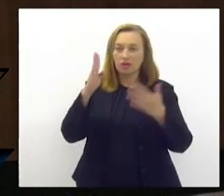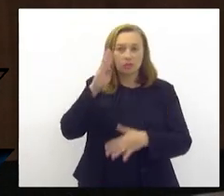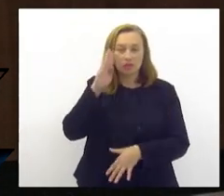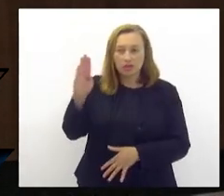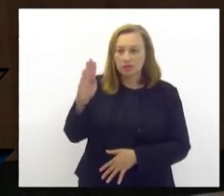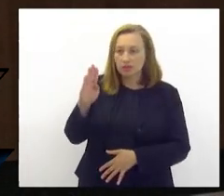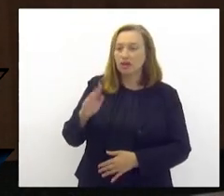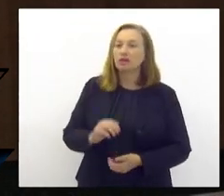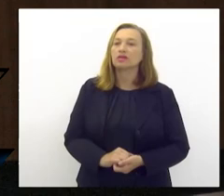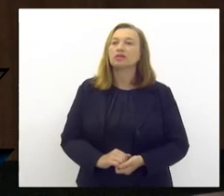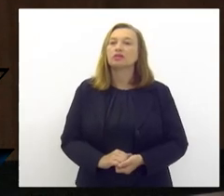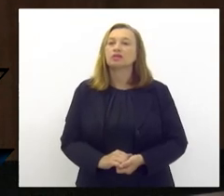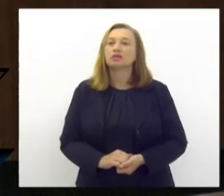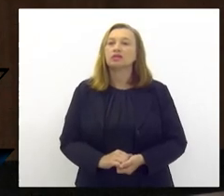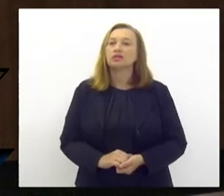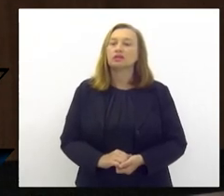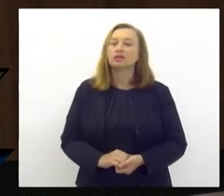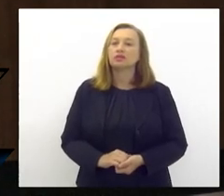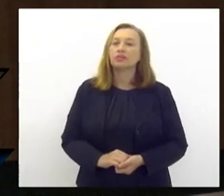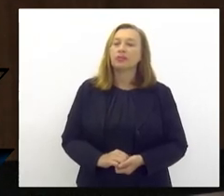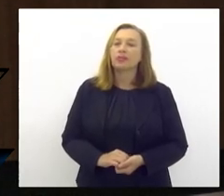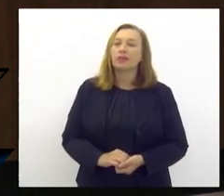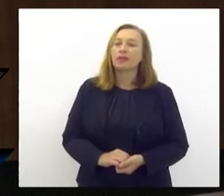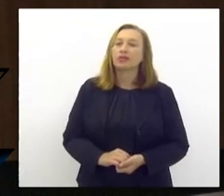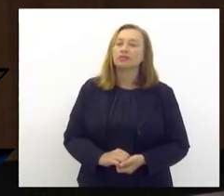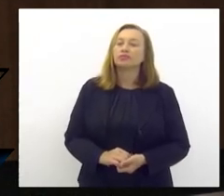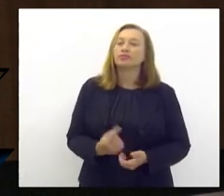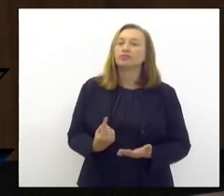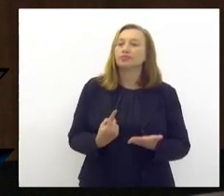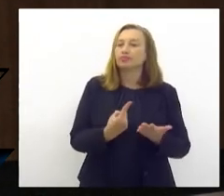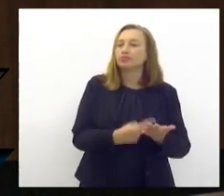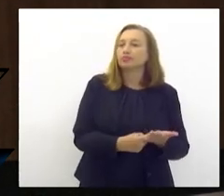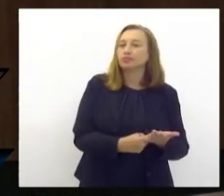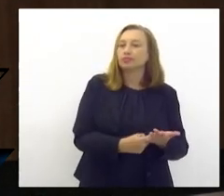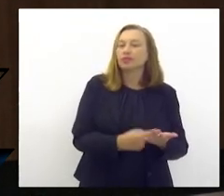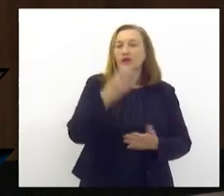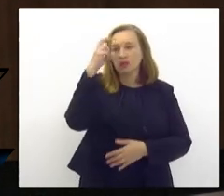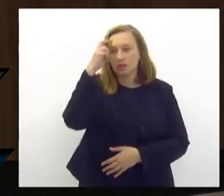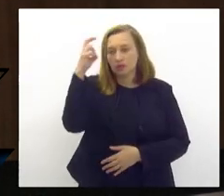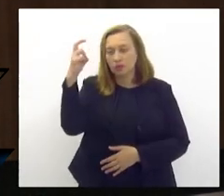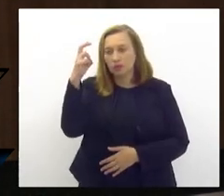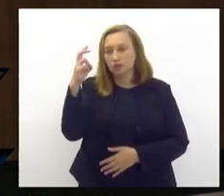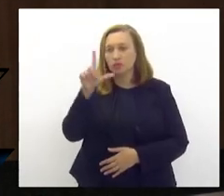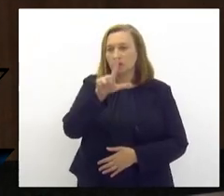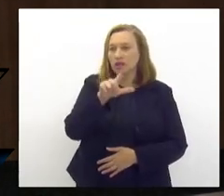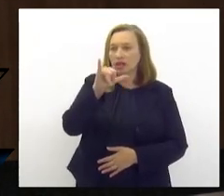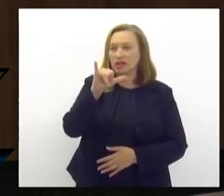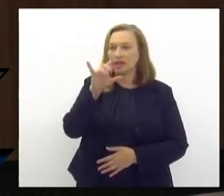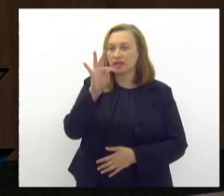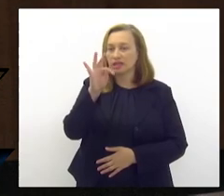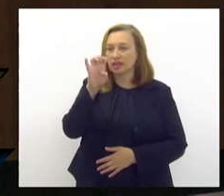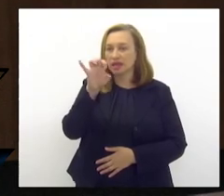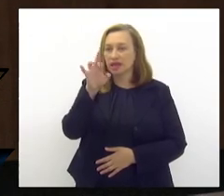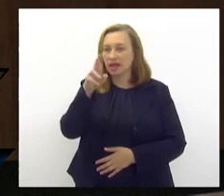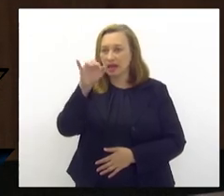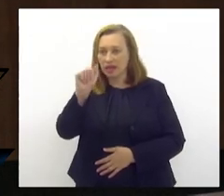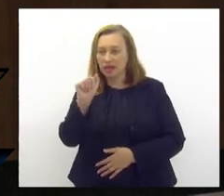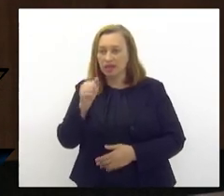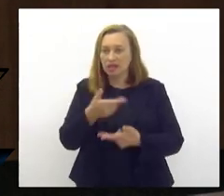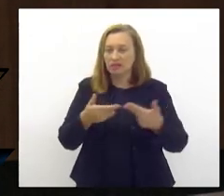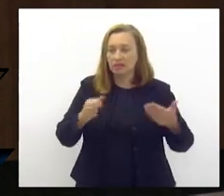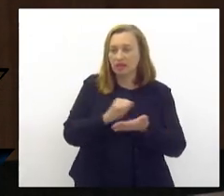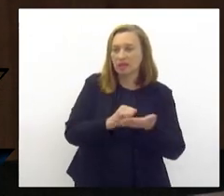princípio fomentar o compromisso da cultura literária e diversos tipos de